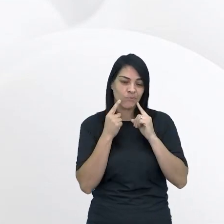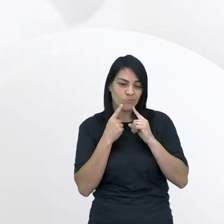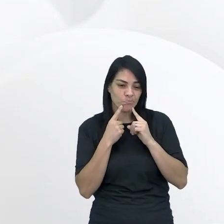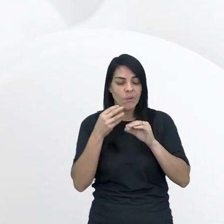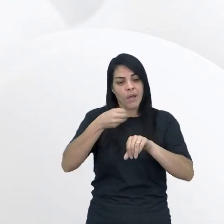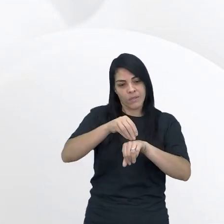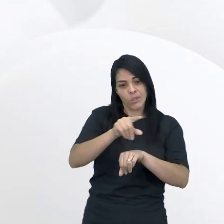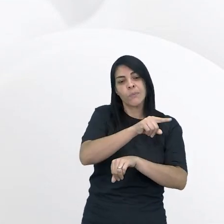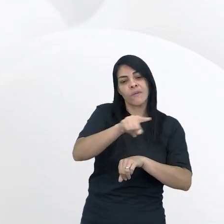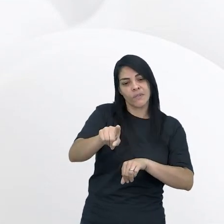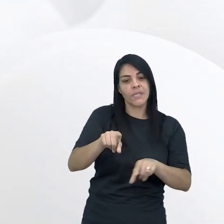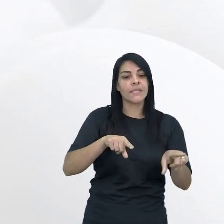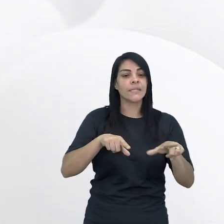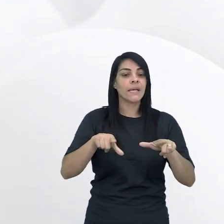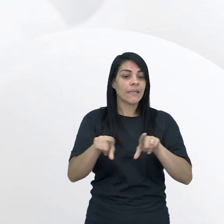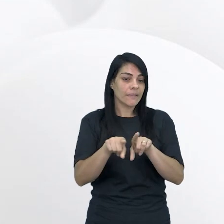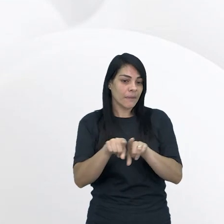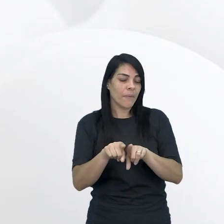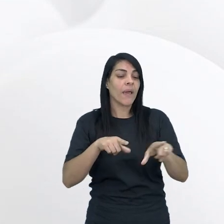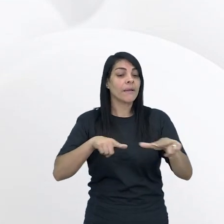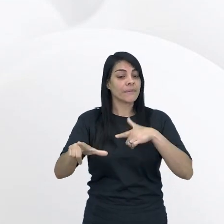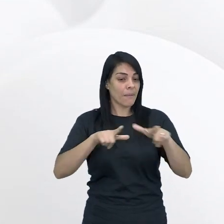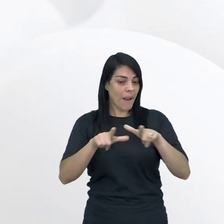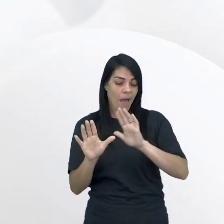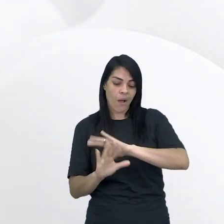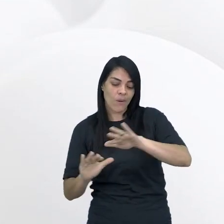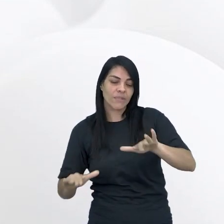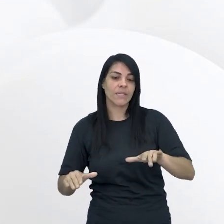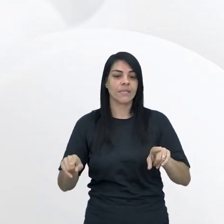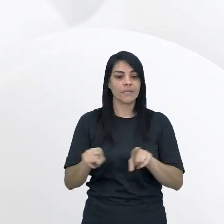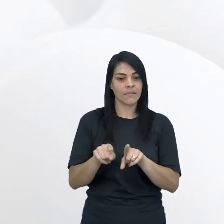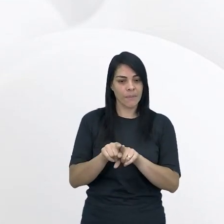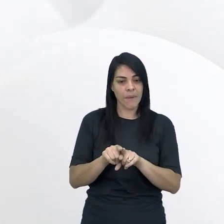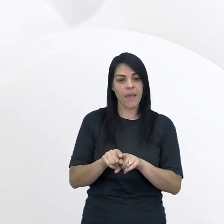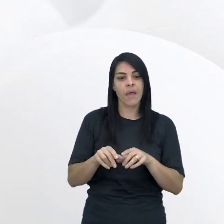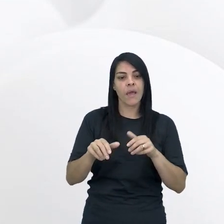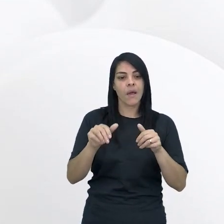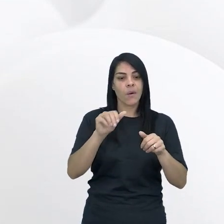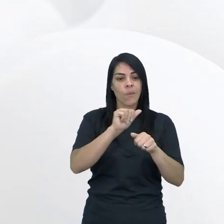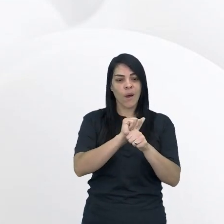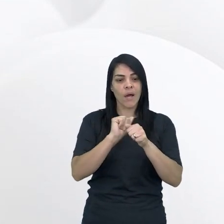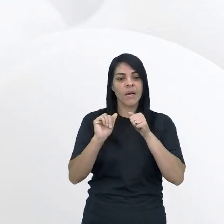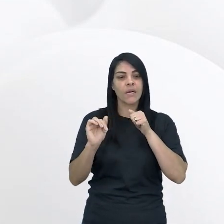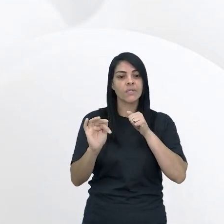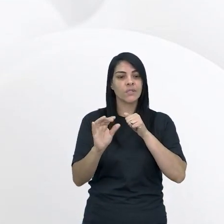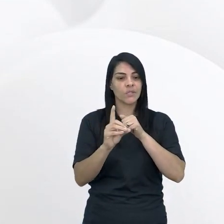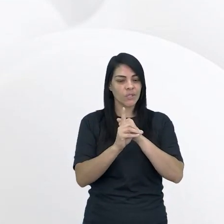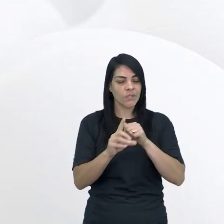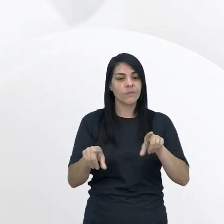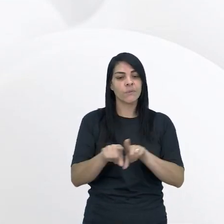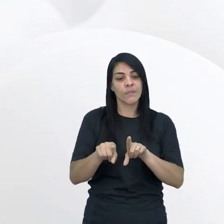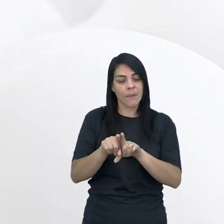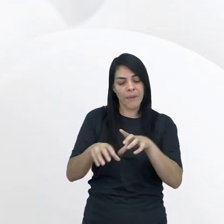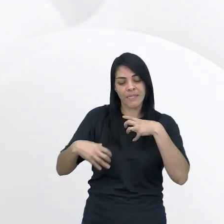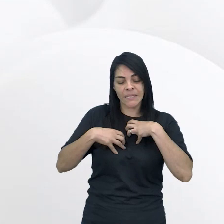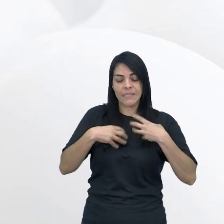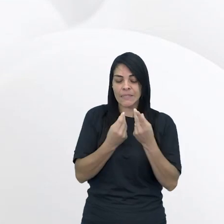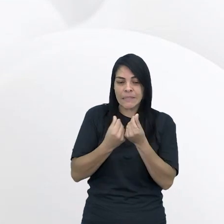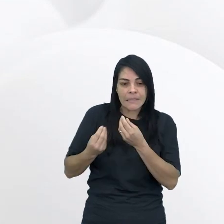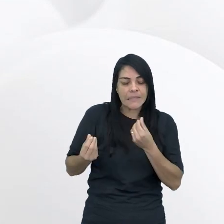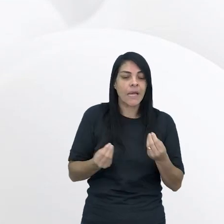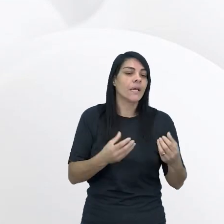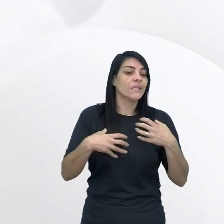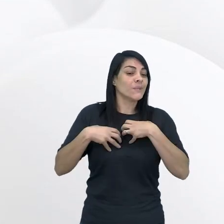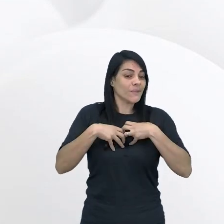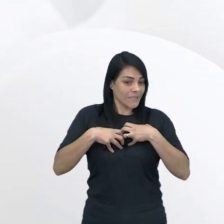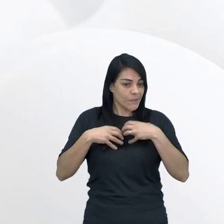gente trabalhar com os pequenos, né? Vamos trabalhar com os adjetivos, vamos trabalhar com as sensações, com os sentimentos. Então,